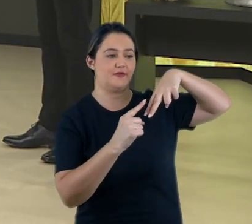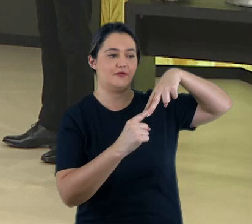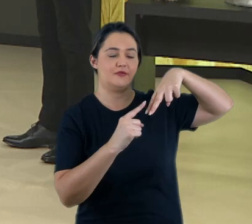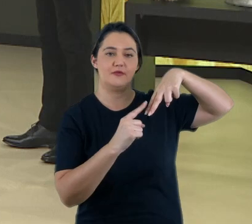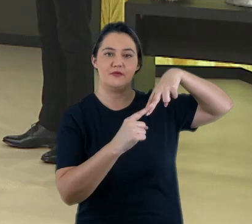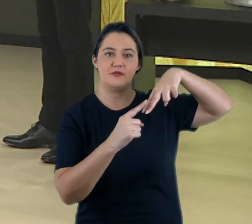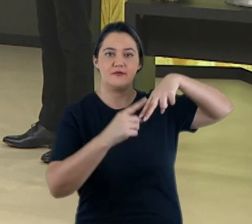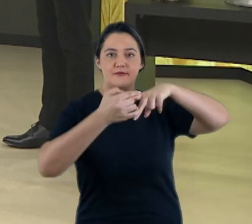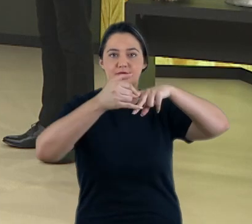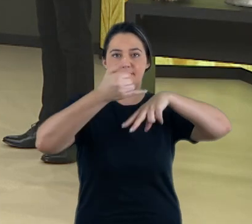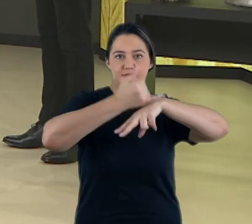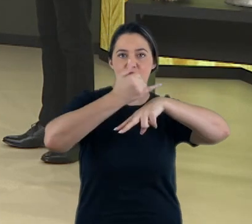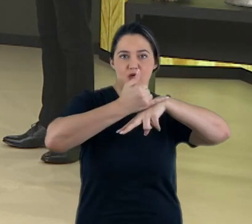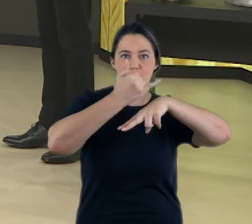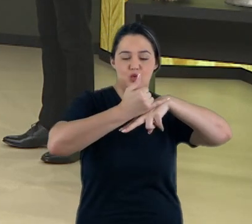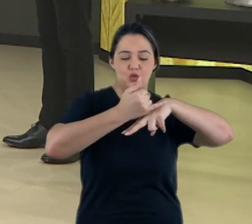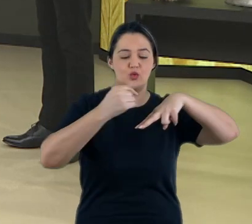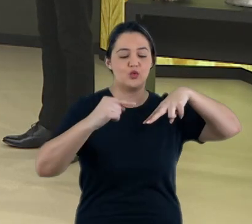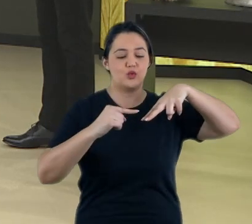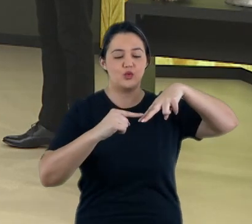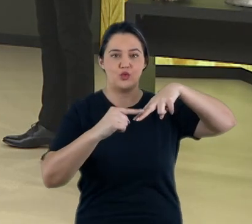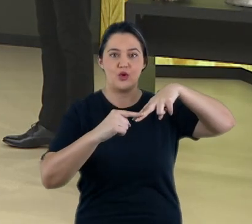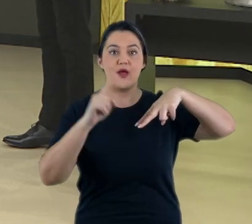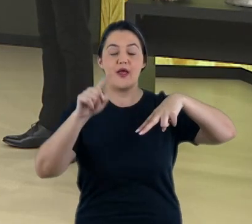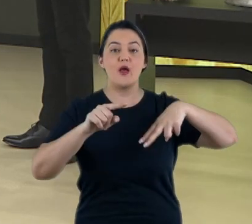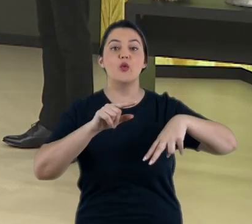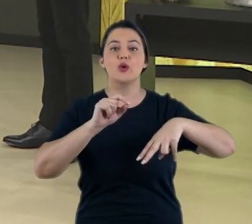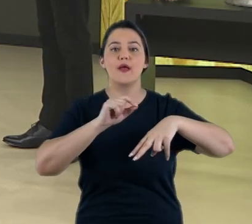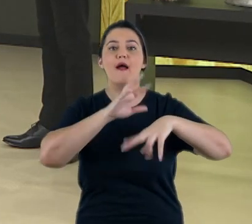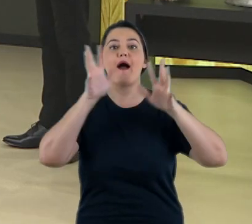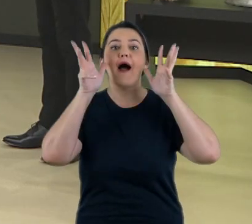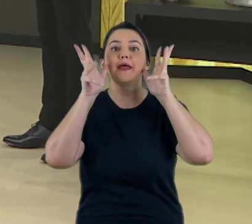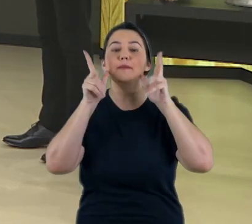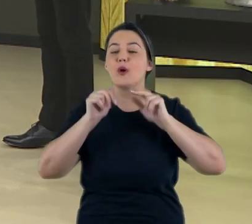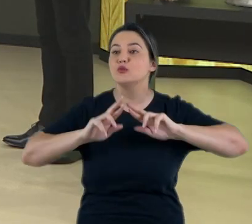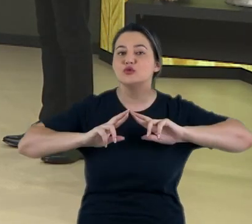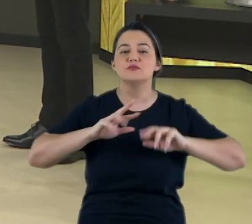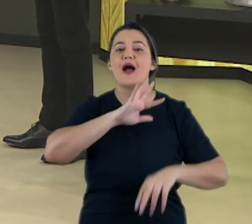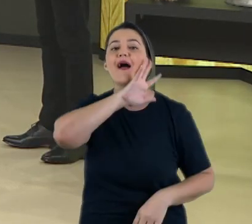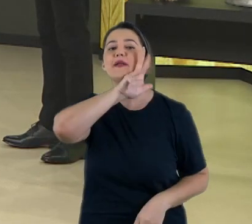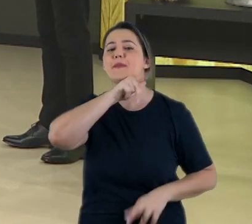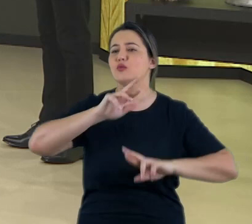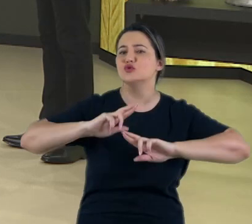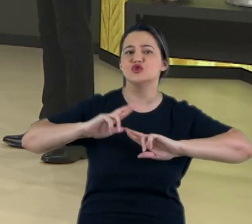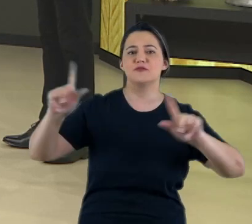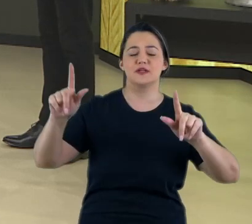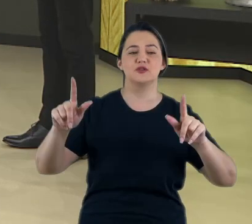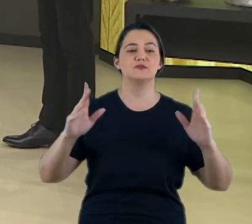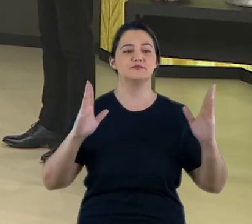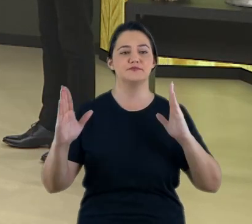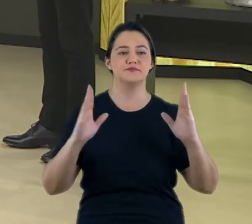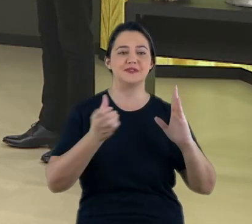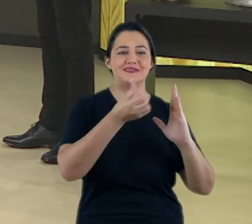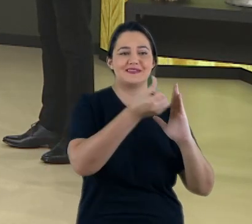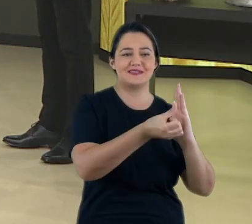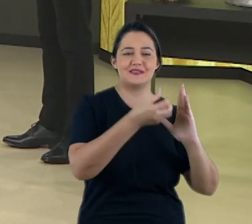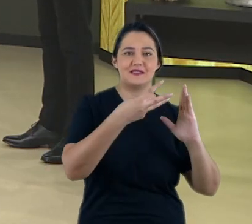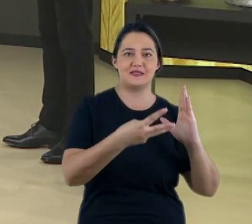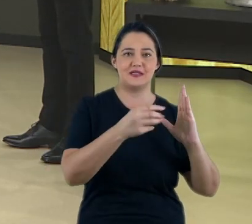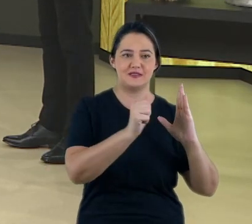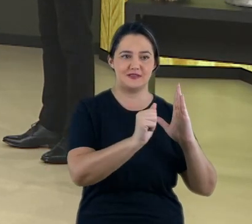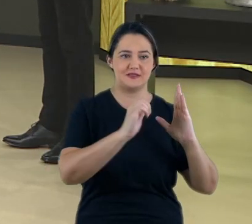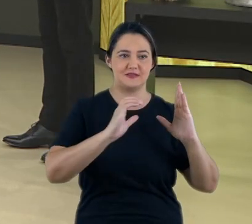que representariam o animal terrível e espantoso. Estou falando dessa vez de Roma, que governou de 63 a.C., quando